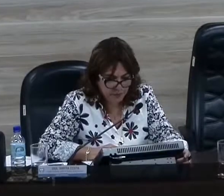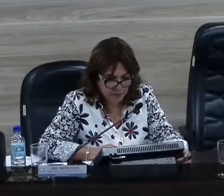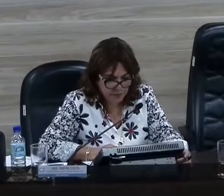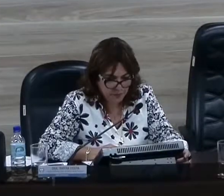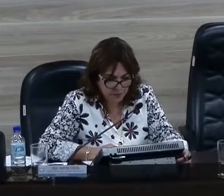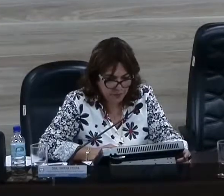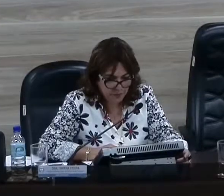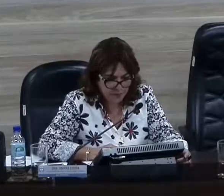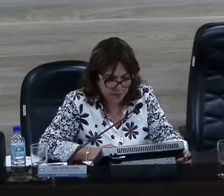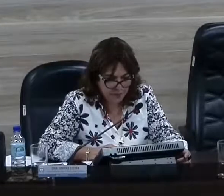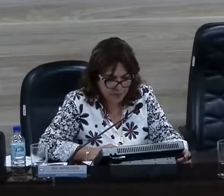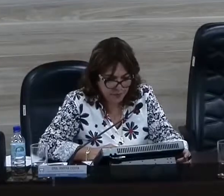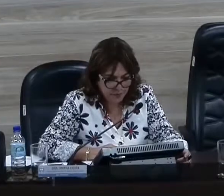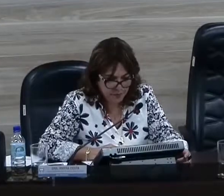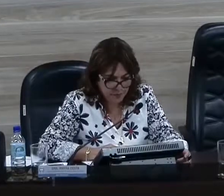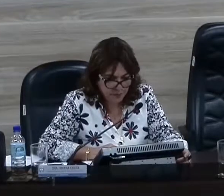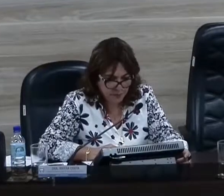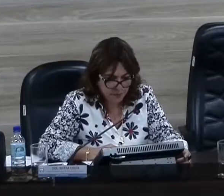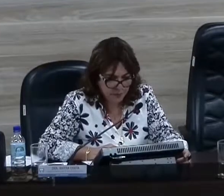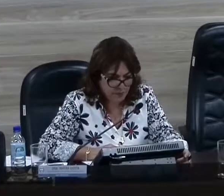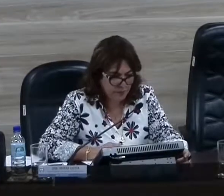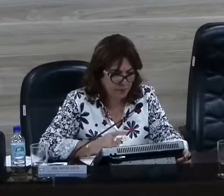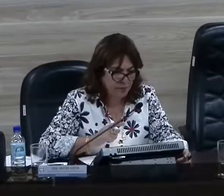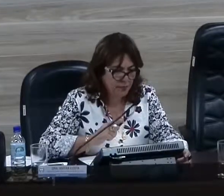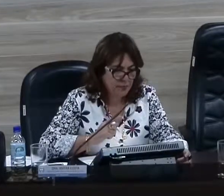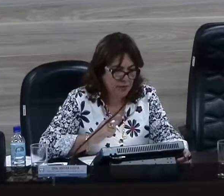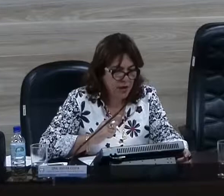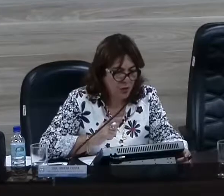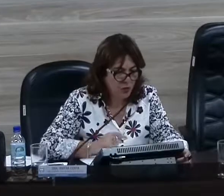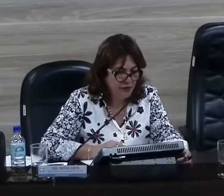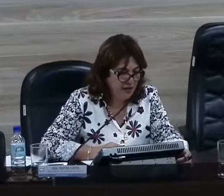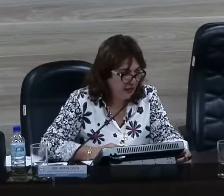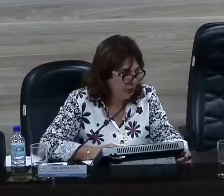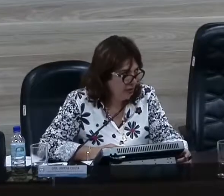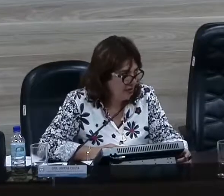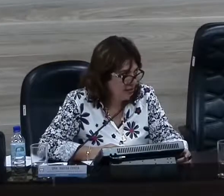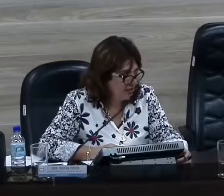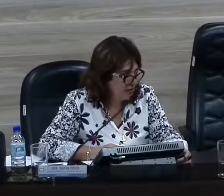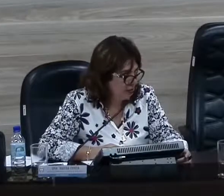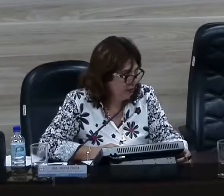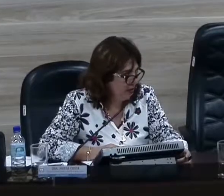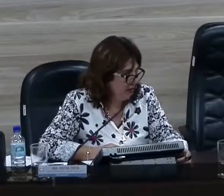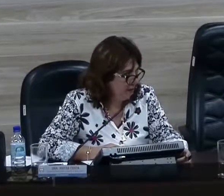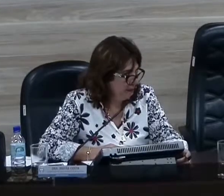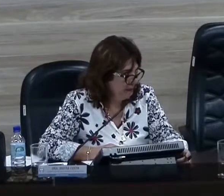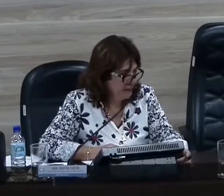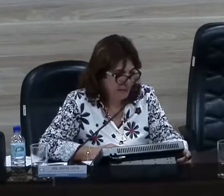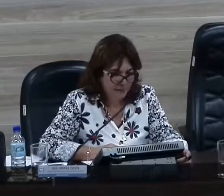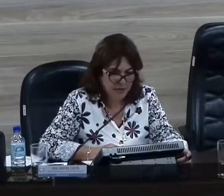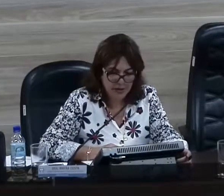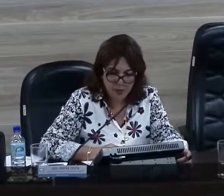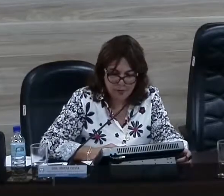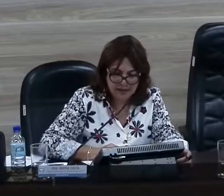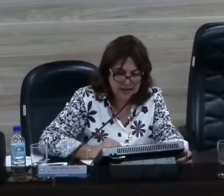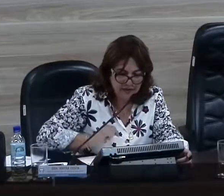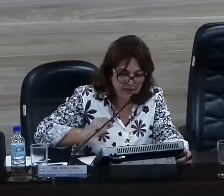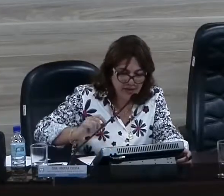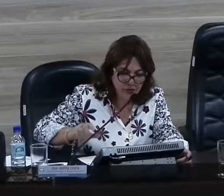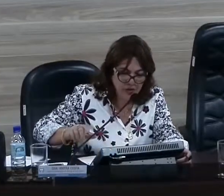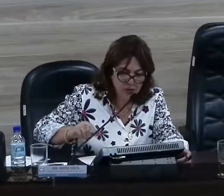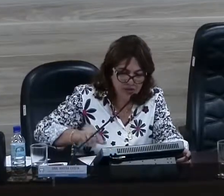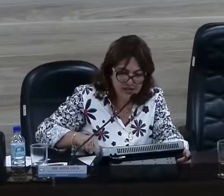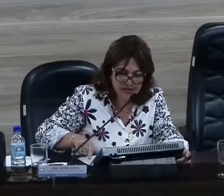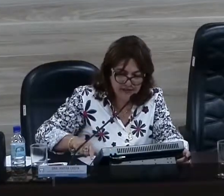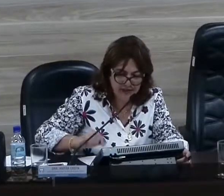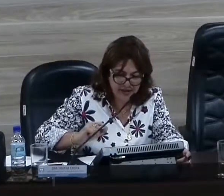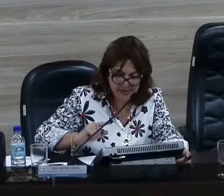cidade, Viação Limeirense, autoria do vereador Jorge de Freitas. Algum vereador deseja discutir? Eu quero. Com a palavra, a